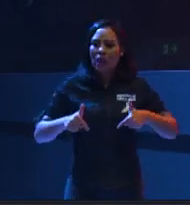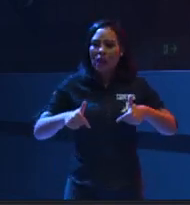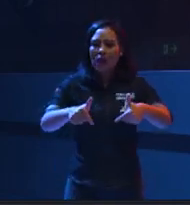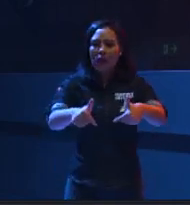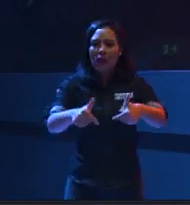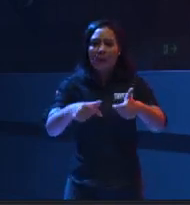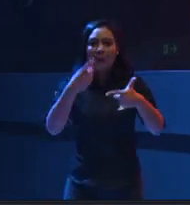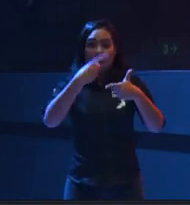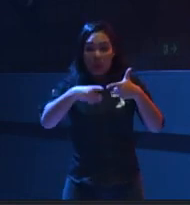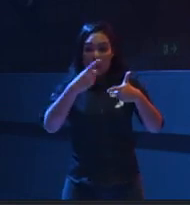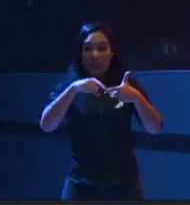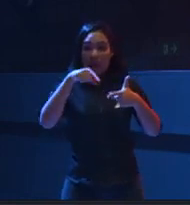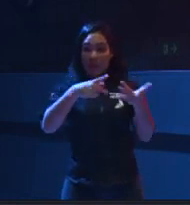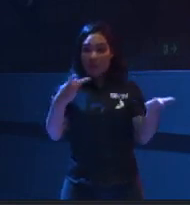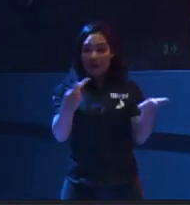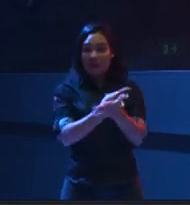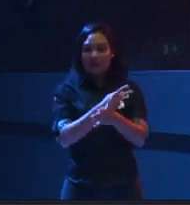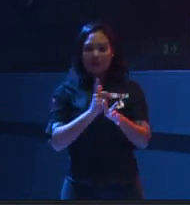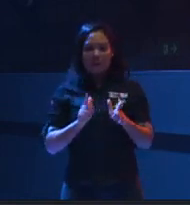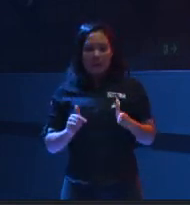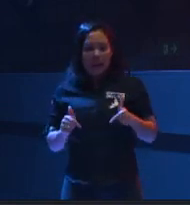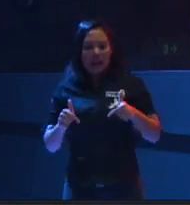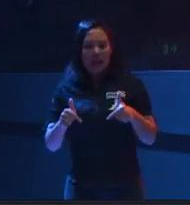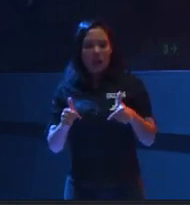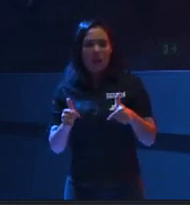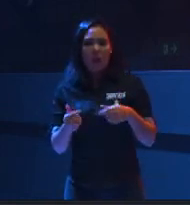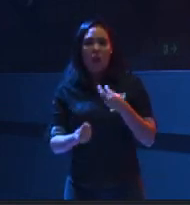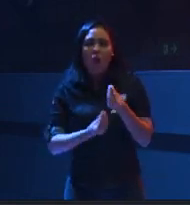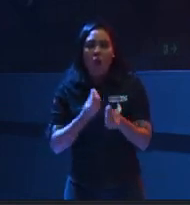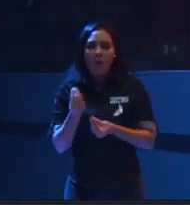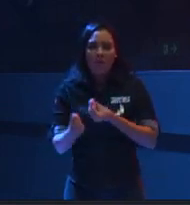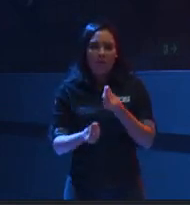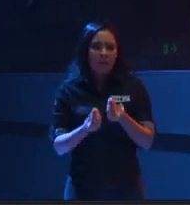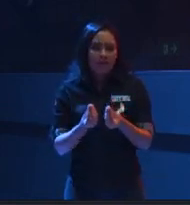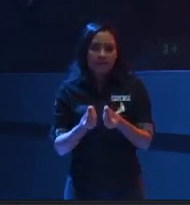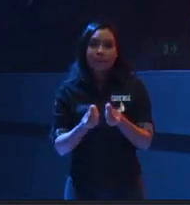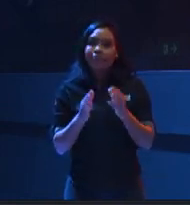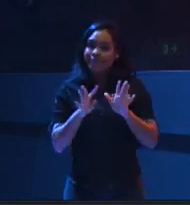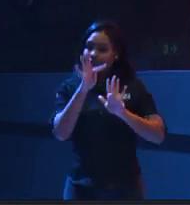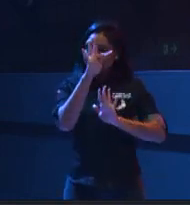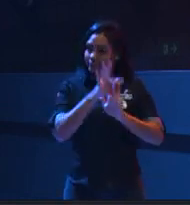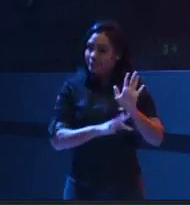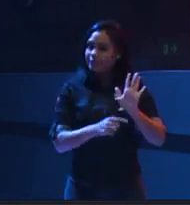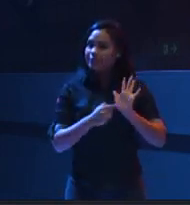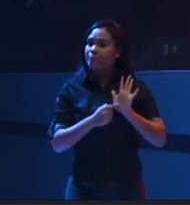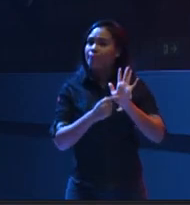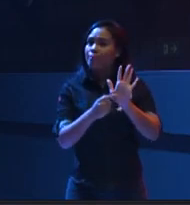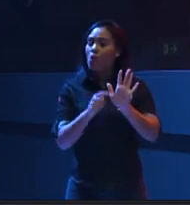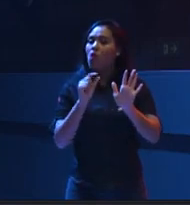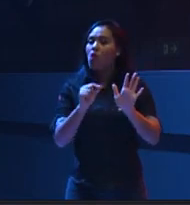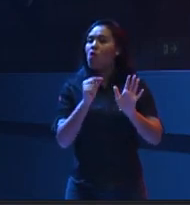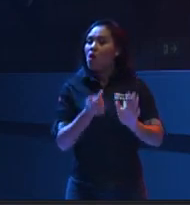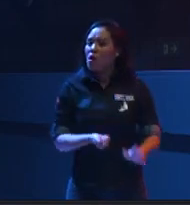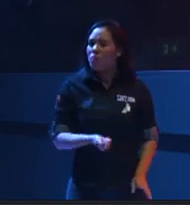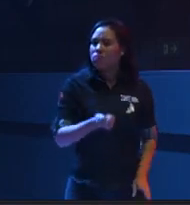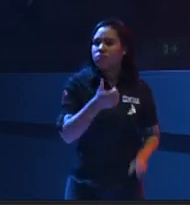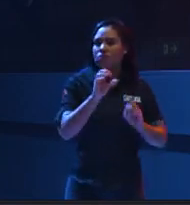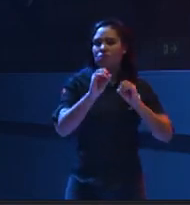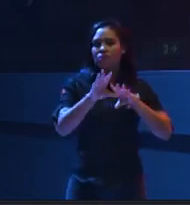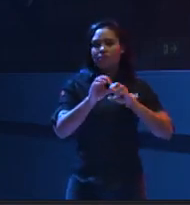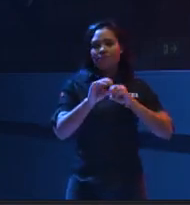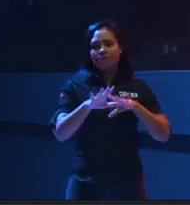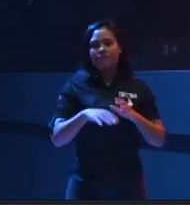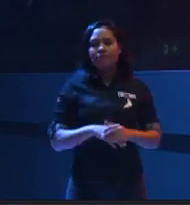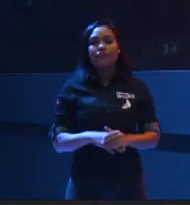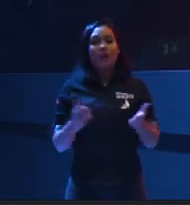de um problema que parecem solução o texto nos dá algumas dicas e eu queria que você estivesse focado